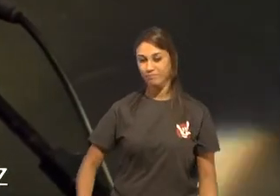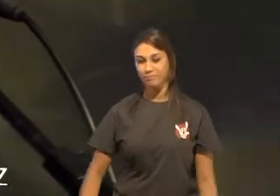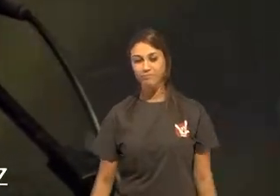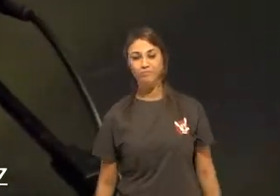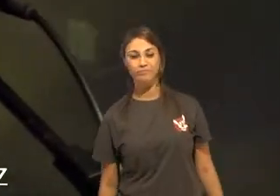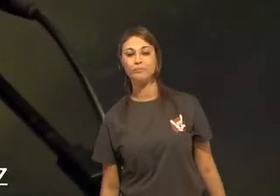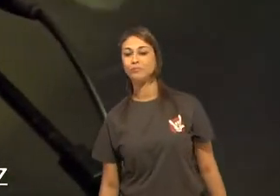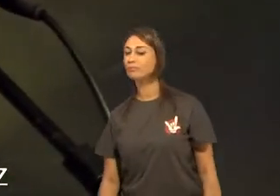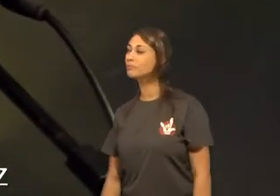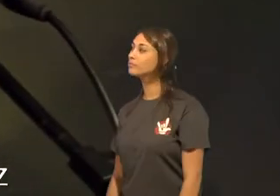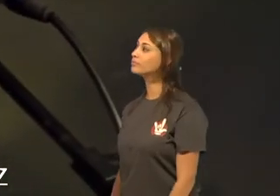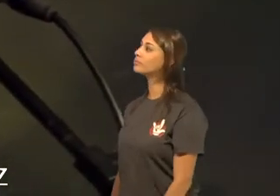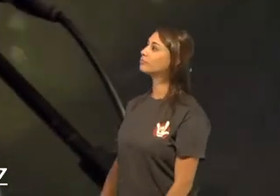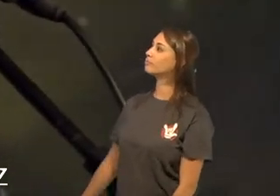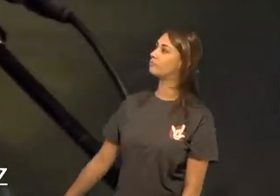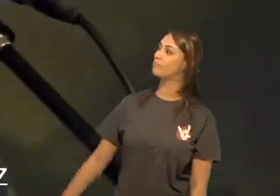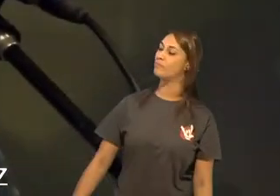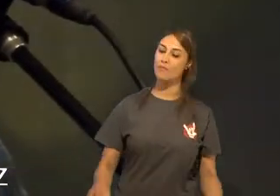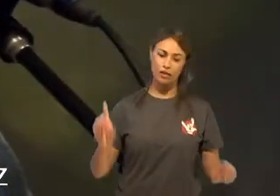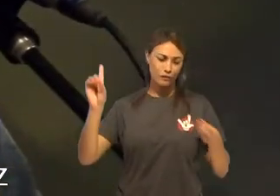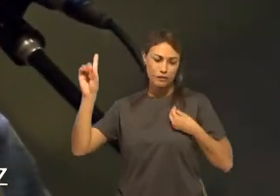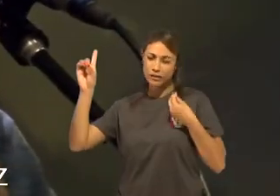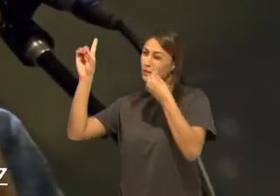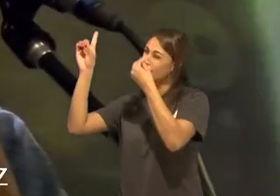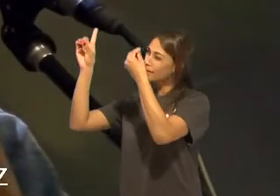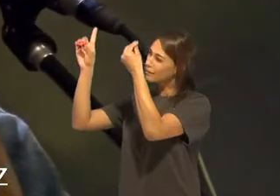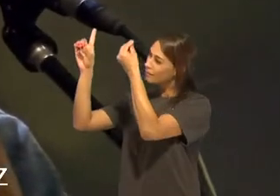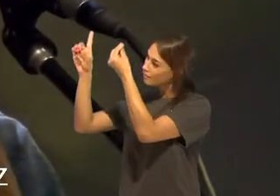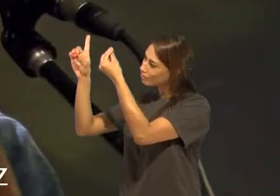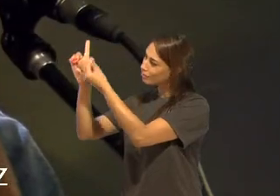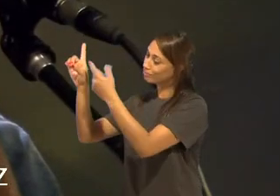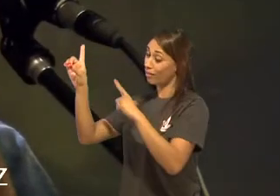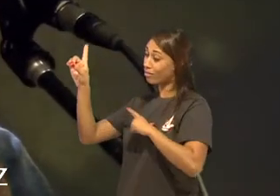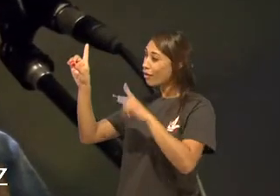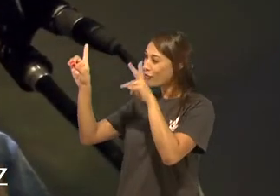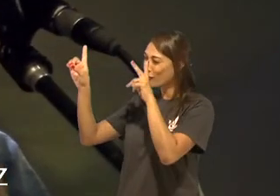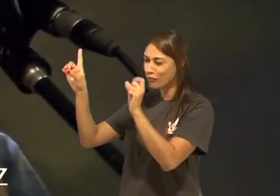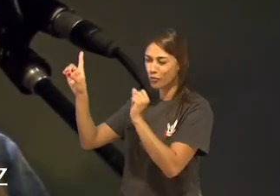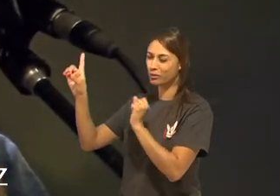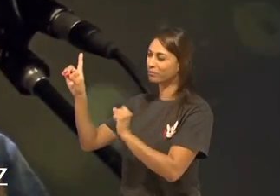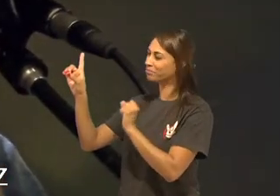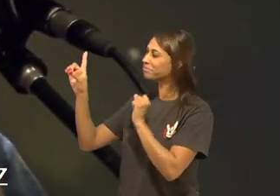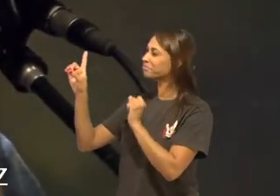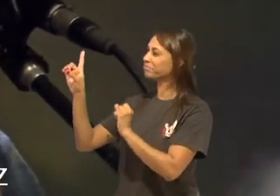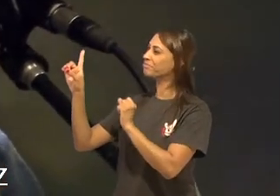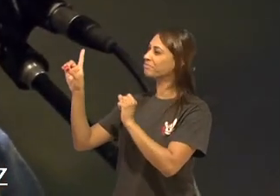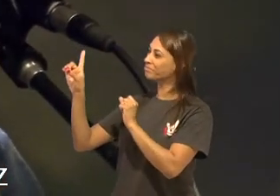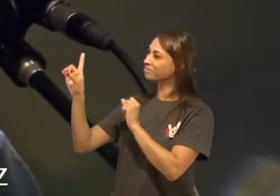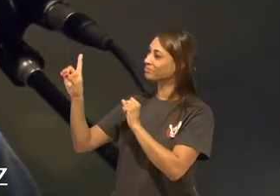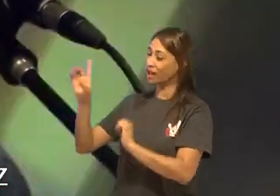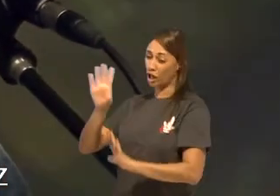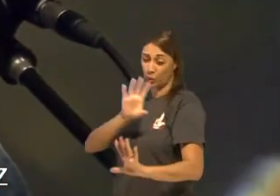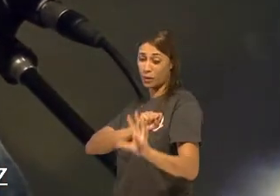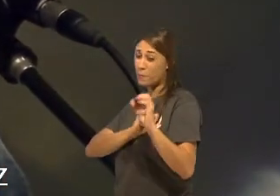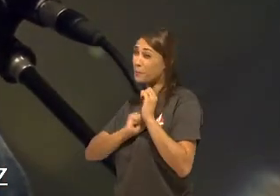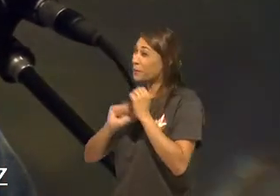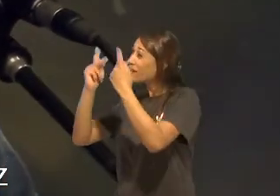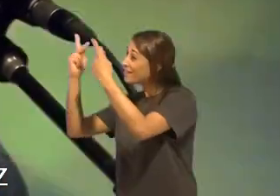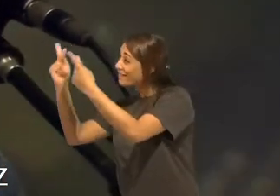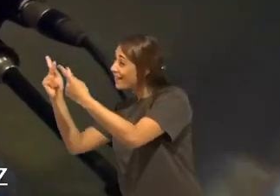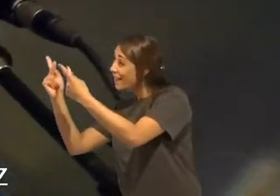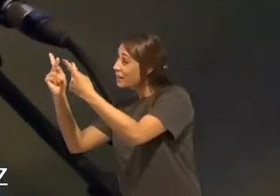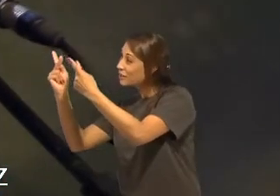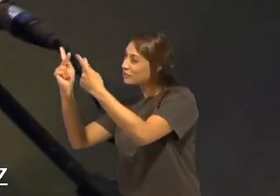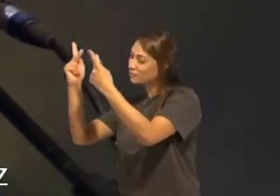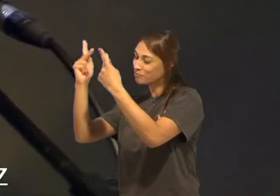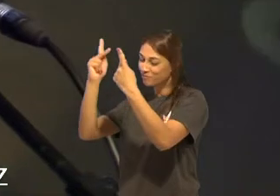estou em ti, ó grande eu sou. E teu amor me satisfaz.